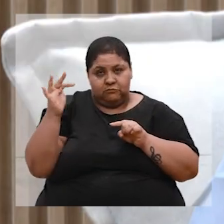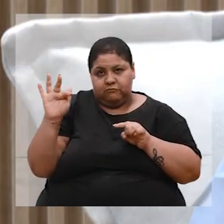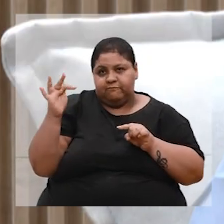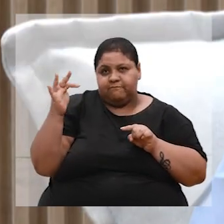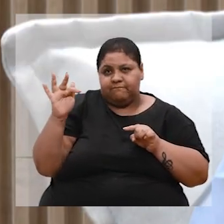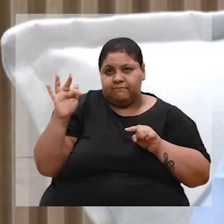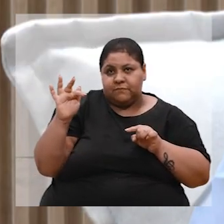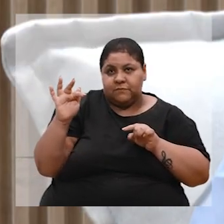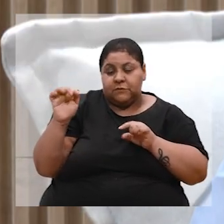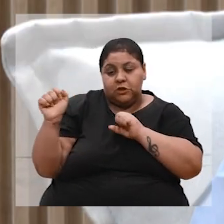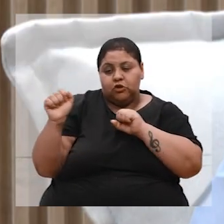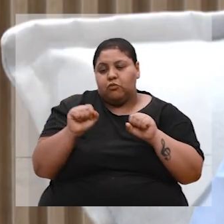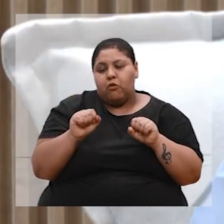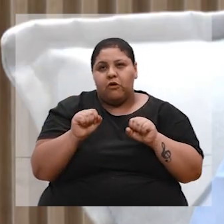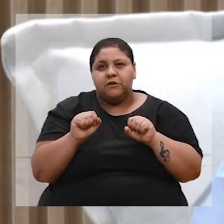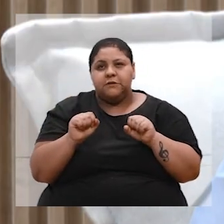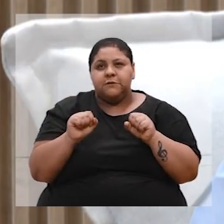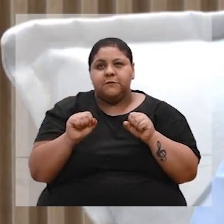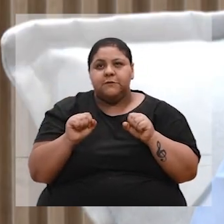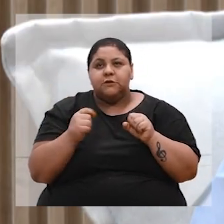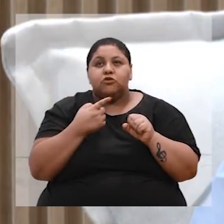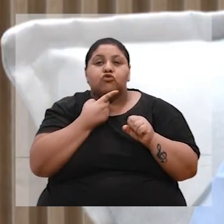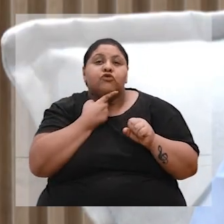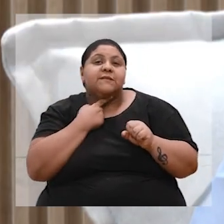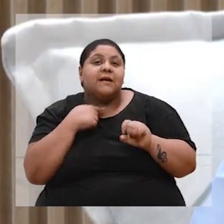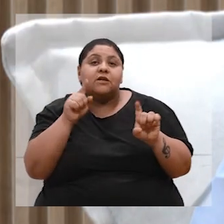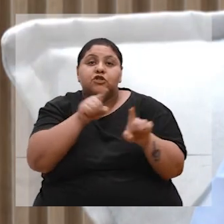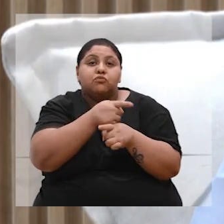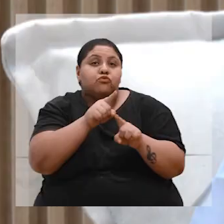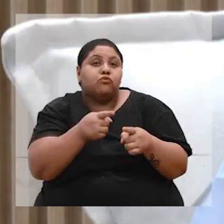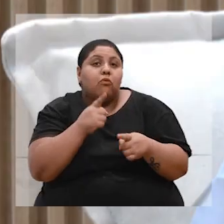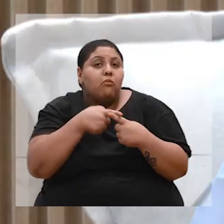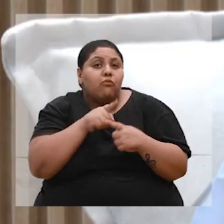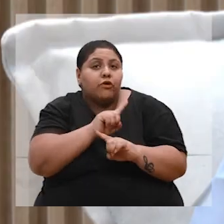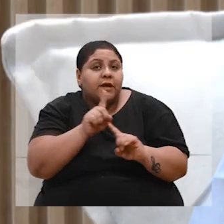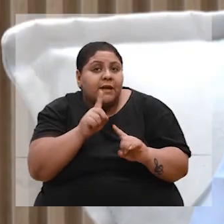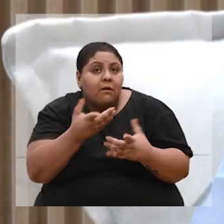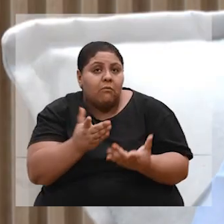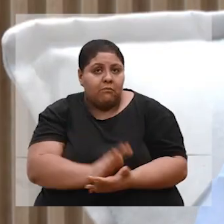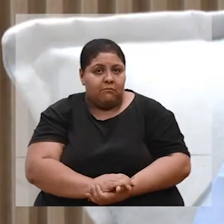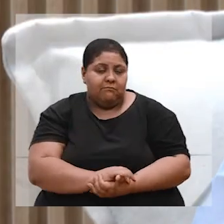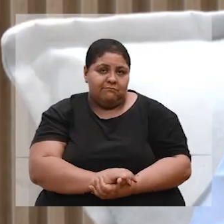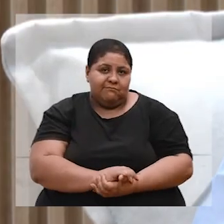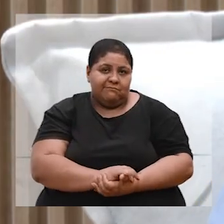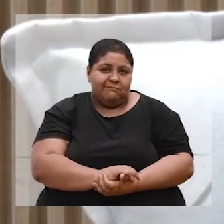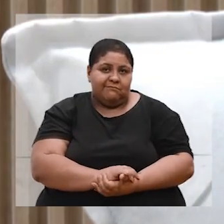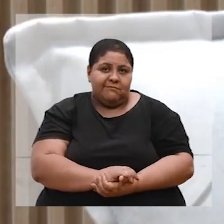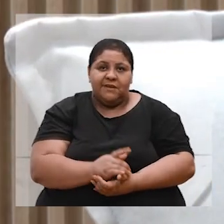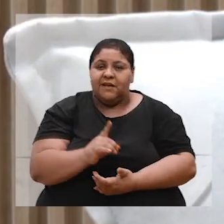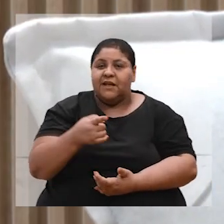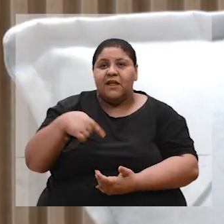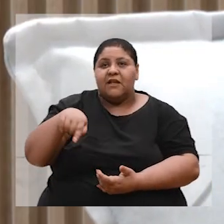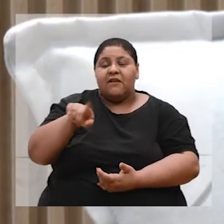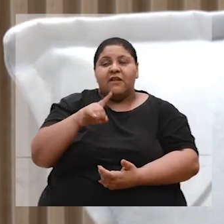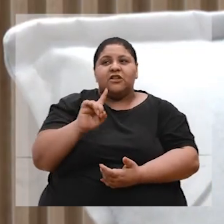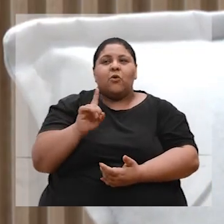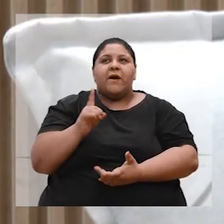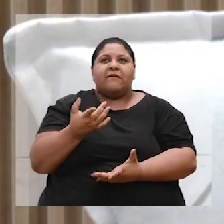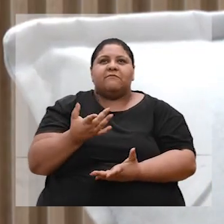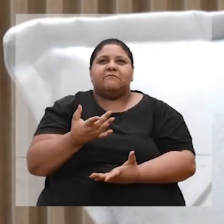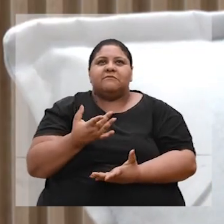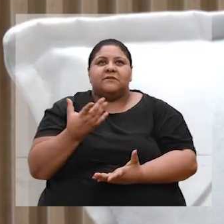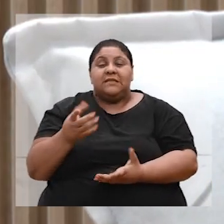sendo um excelente físico, tu pode apreciar música, E por que não, sabe? Então a